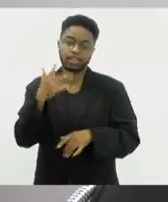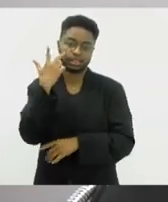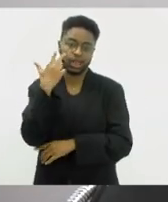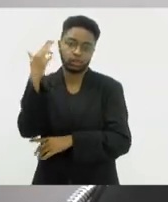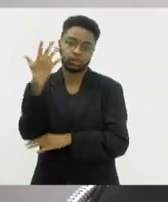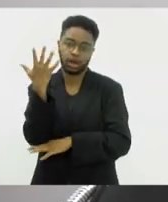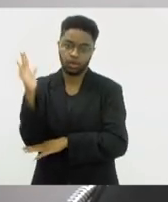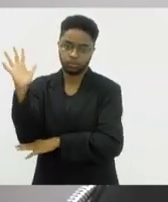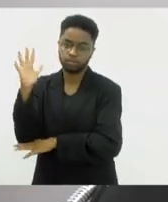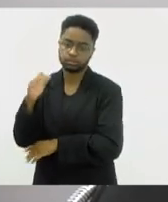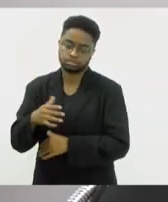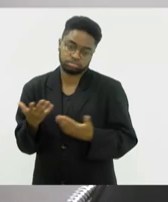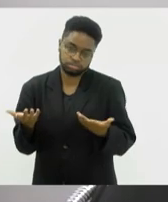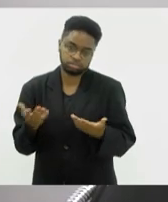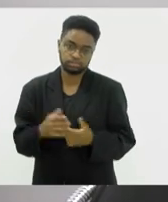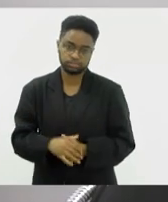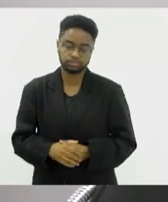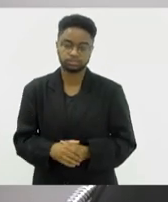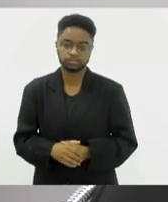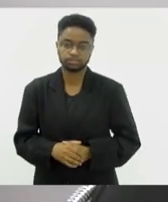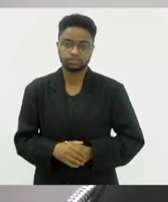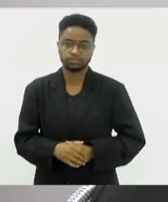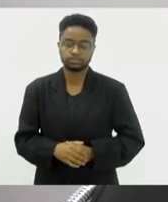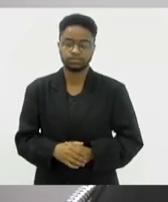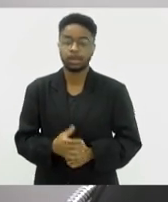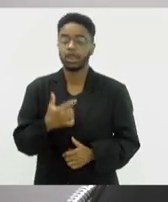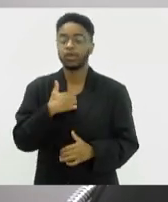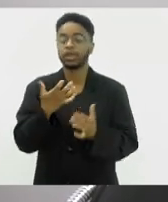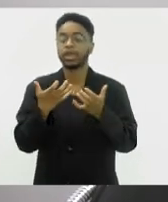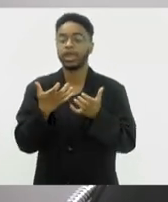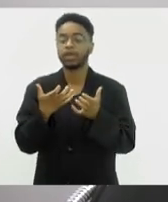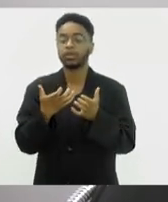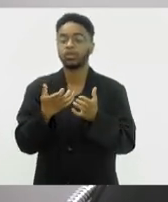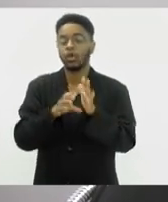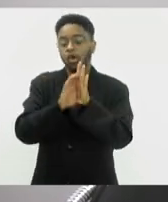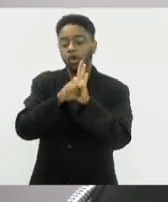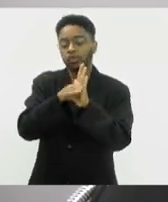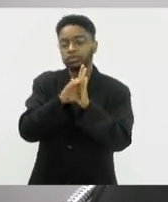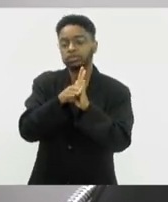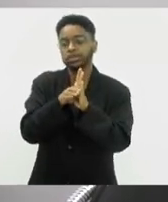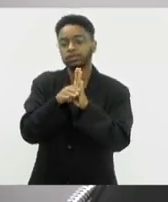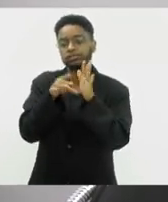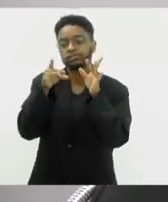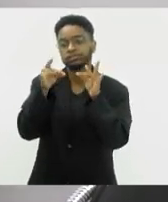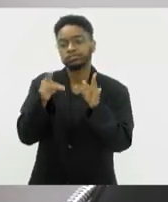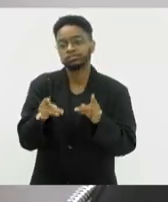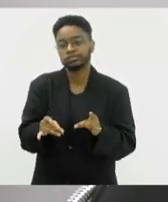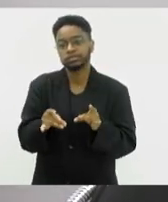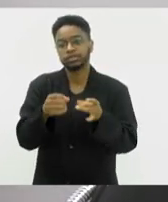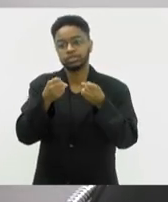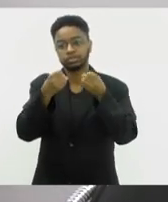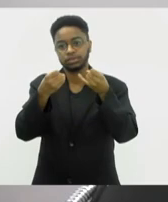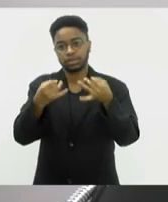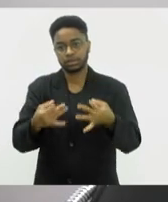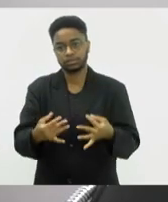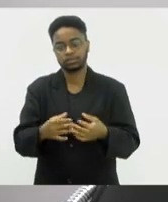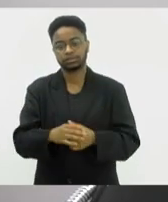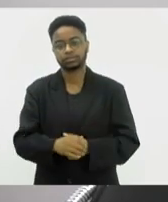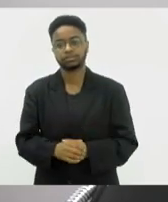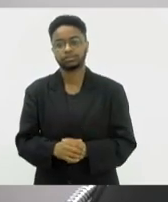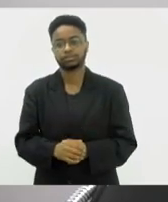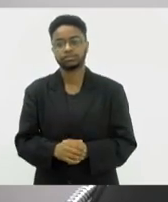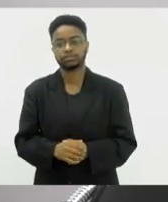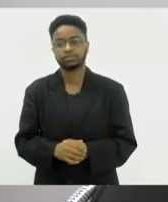Então, eu estou querendo definir esses conceitos exatamente para simplificar, porque lá